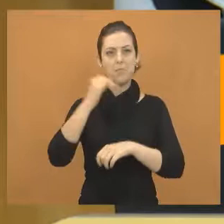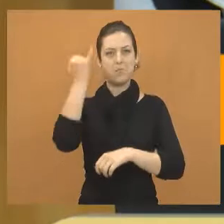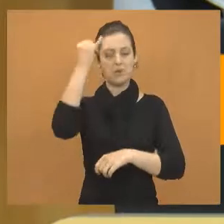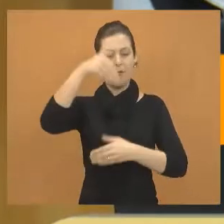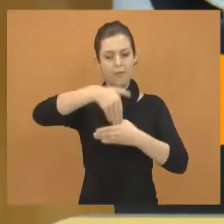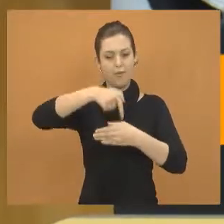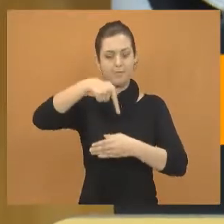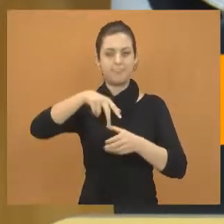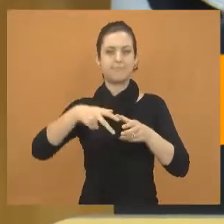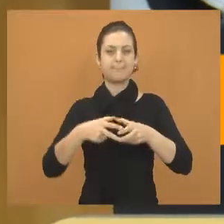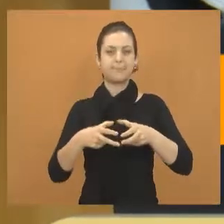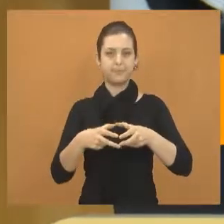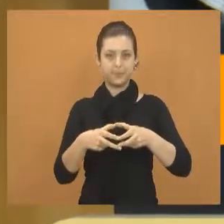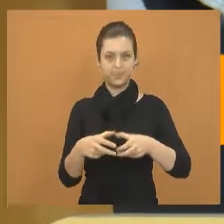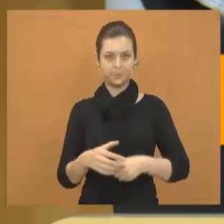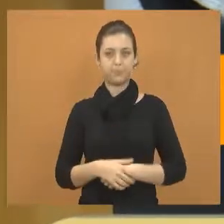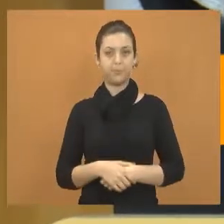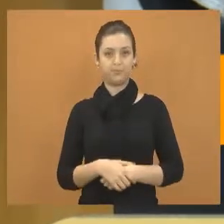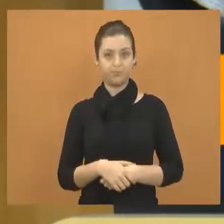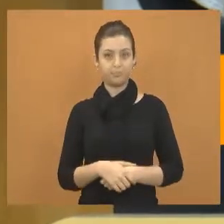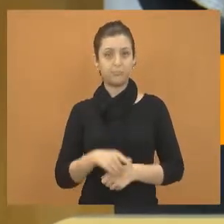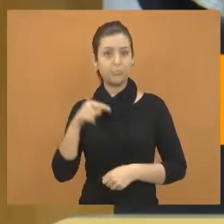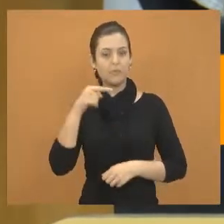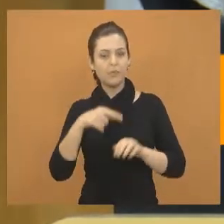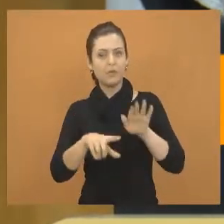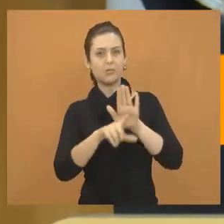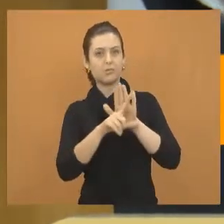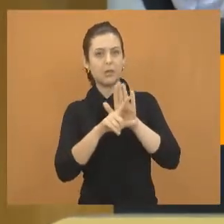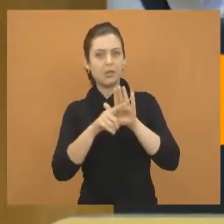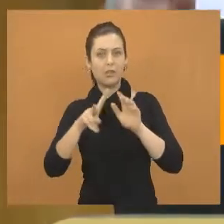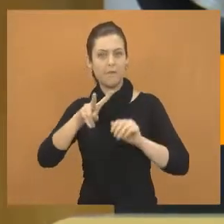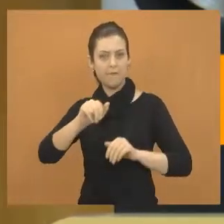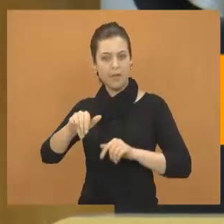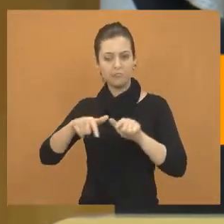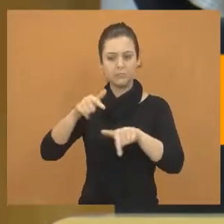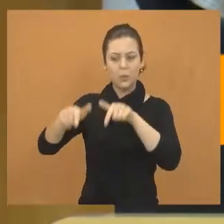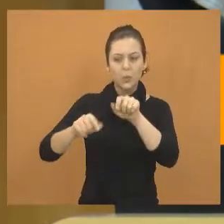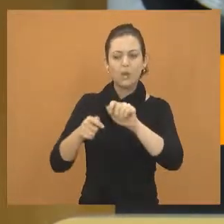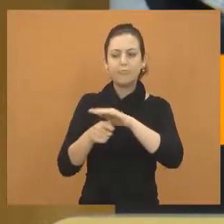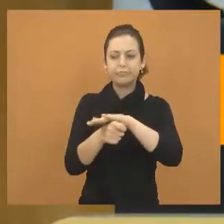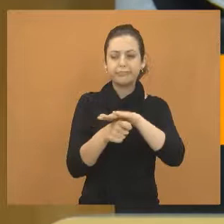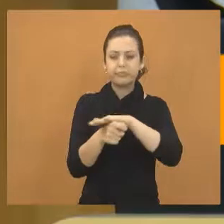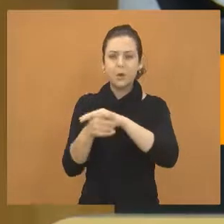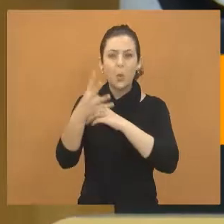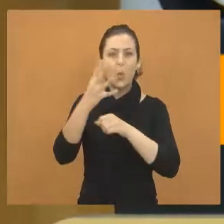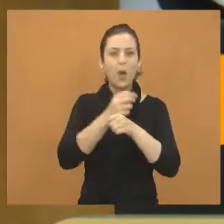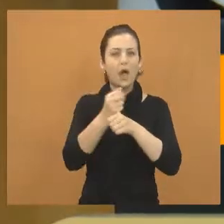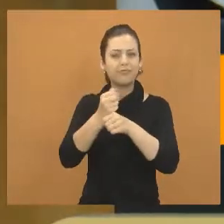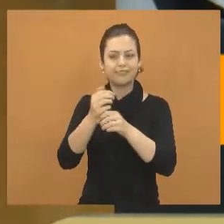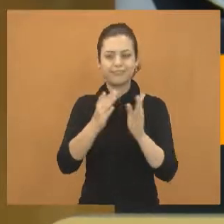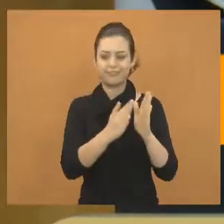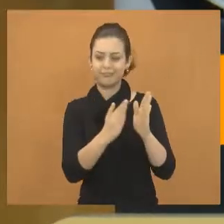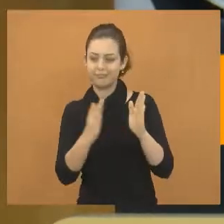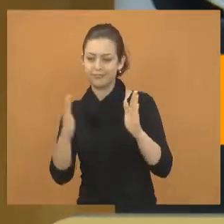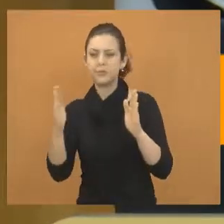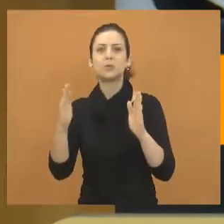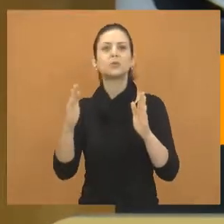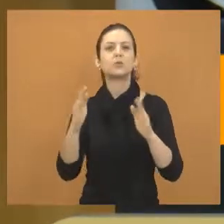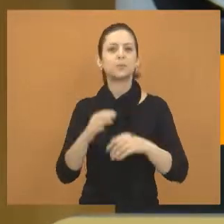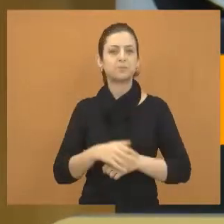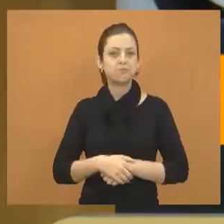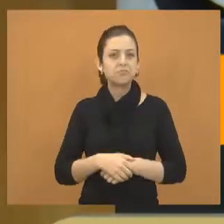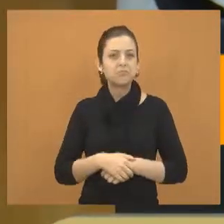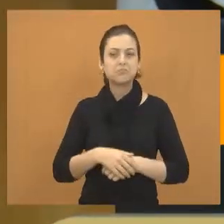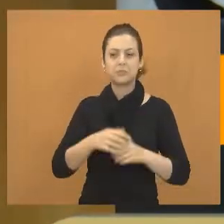vota aqui na Câmara Municipal. Essa lei que vai trabalhar os investimentos dos 4 anos